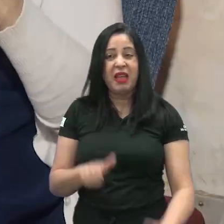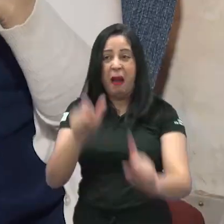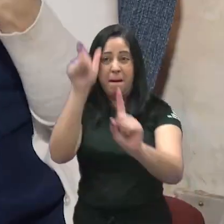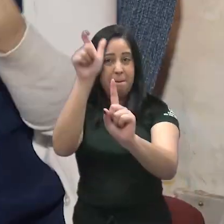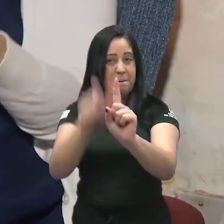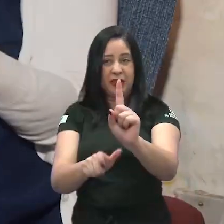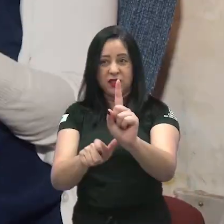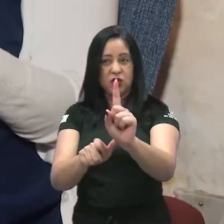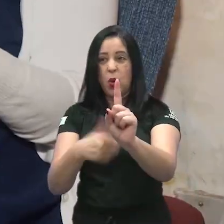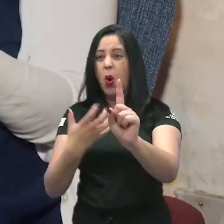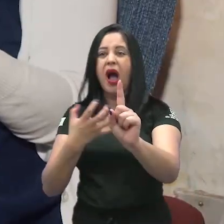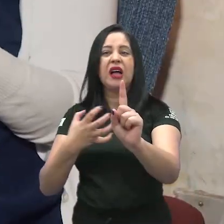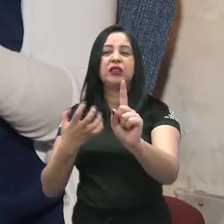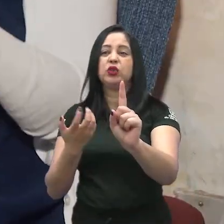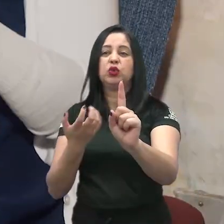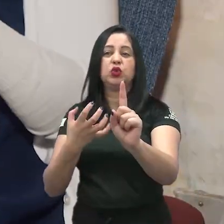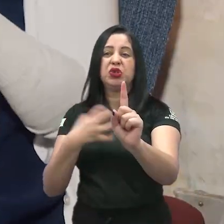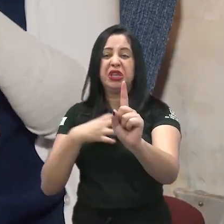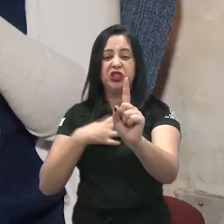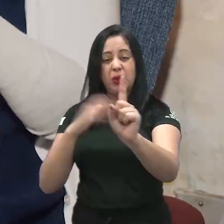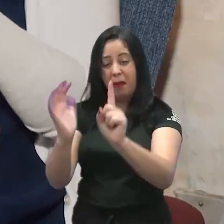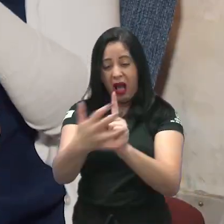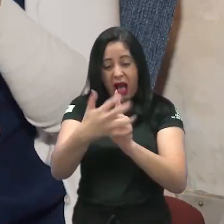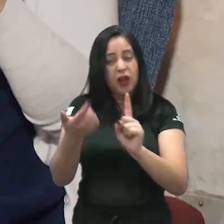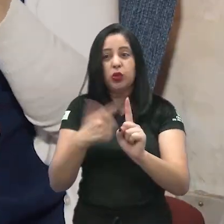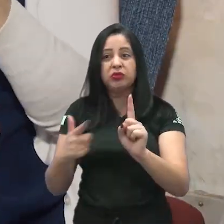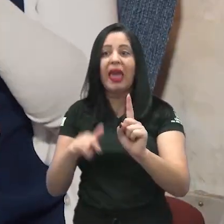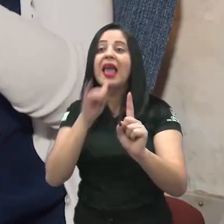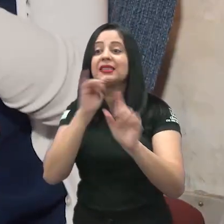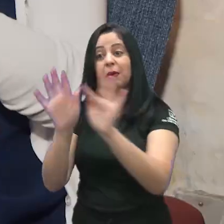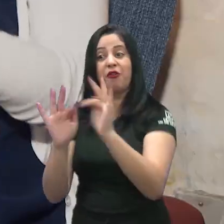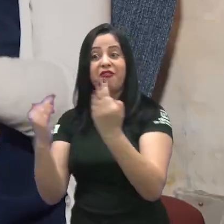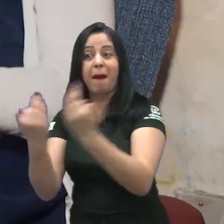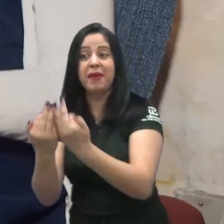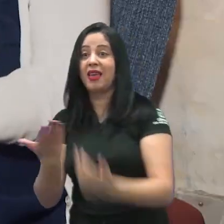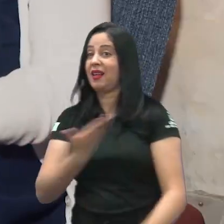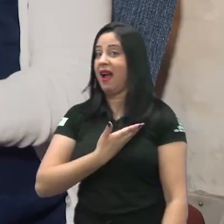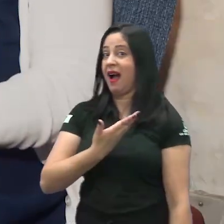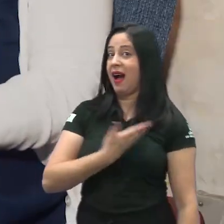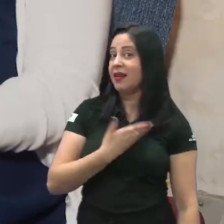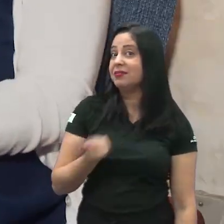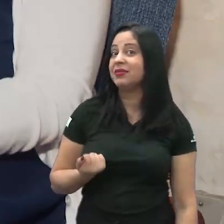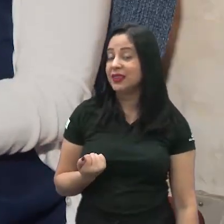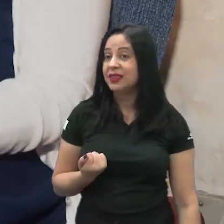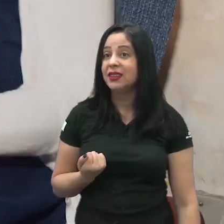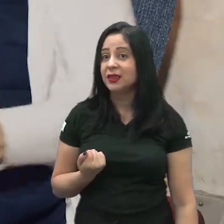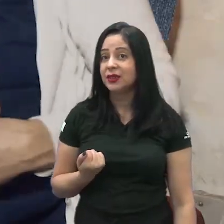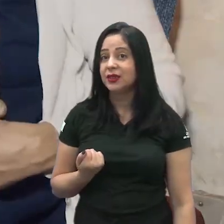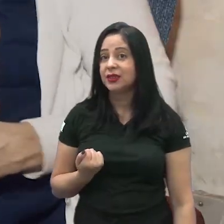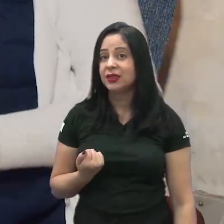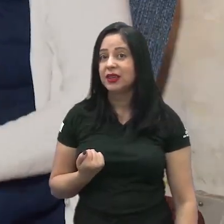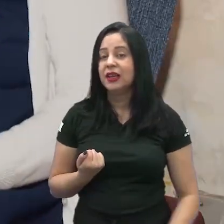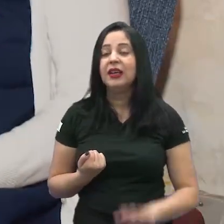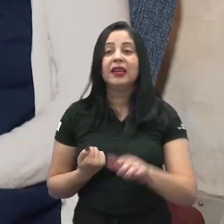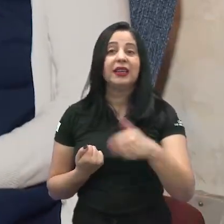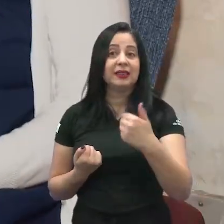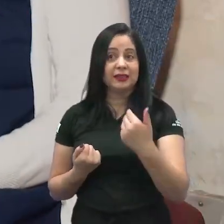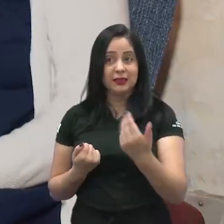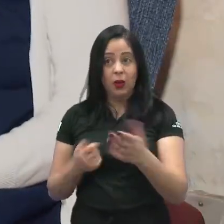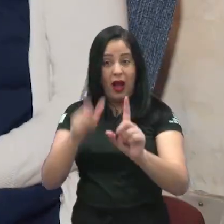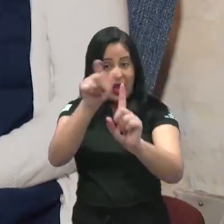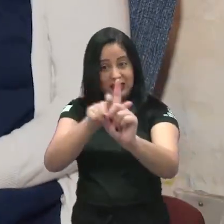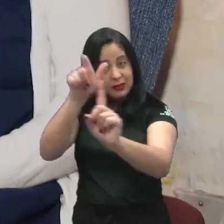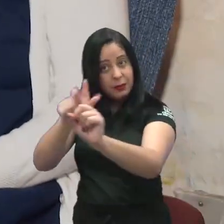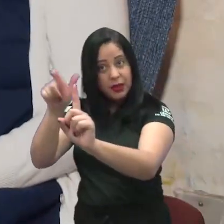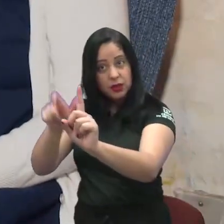sentem acolhidas pela família, acolhidas por amigos, que normalmente os amigos são inexistentes. Então essas pessoas